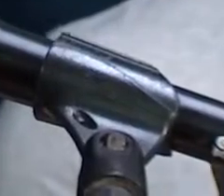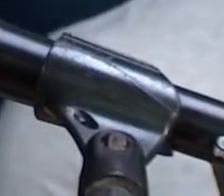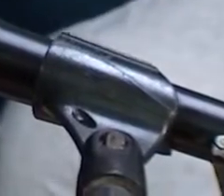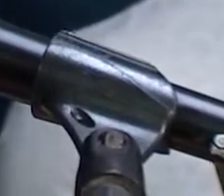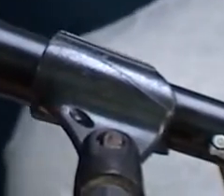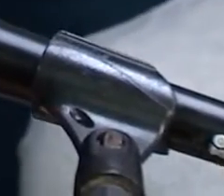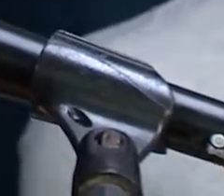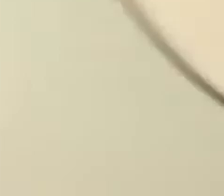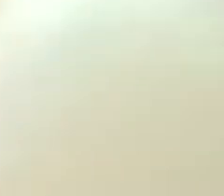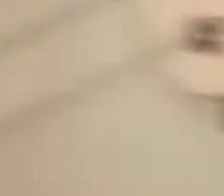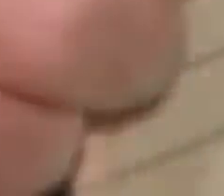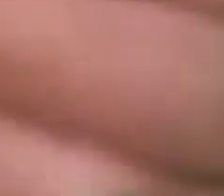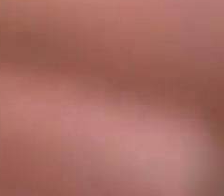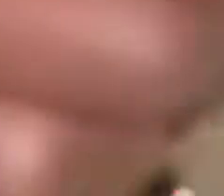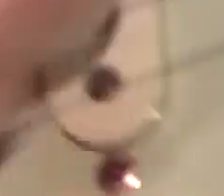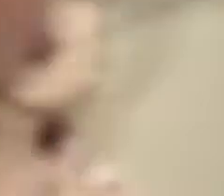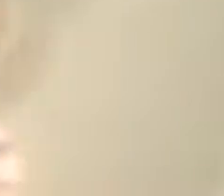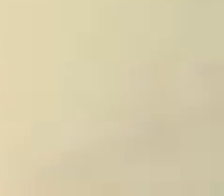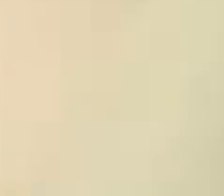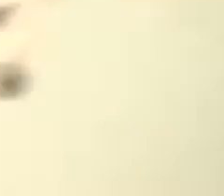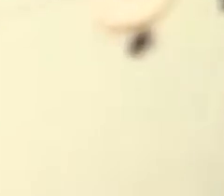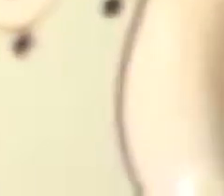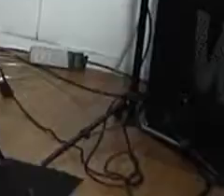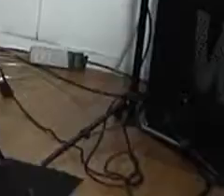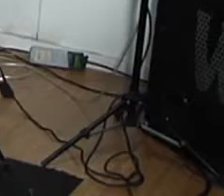made from love.